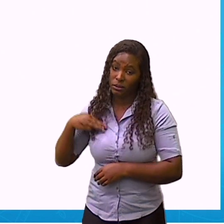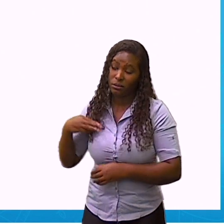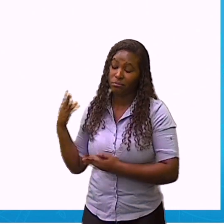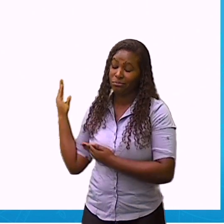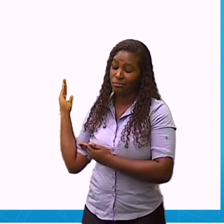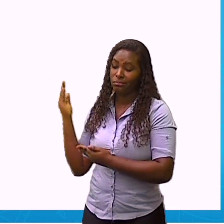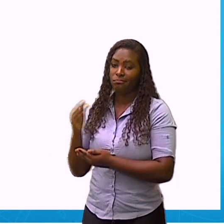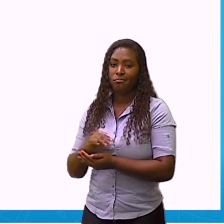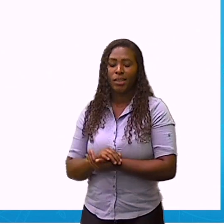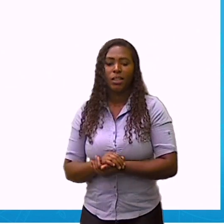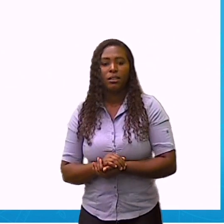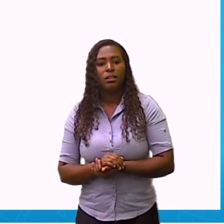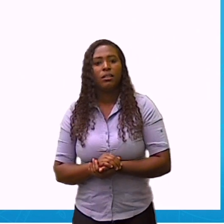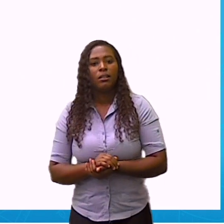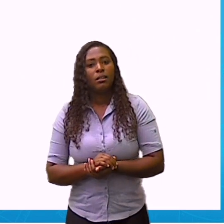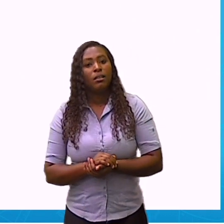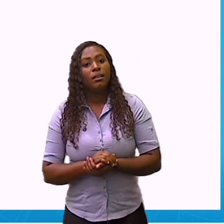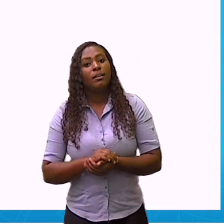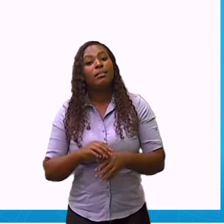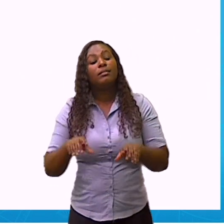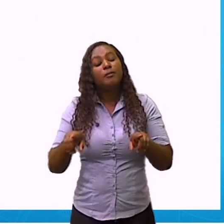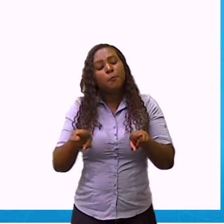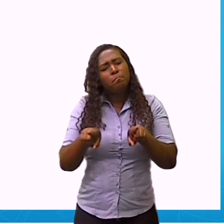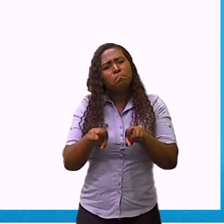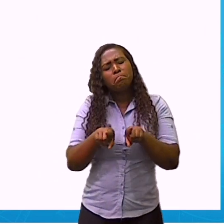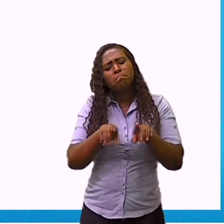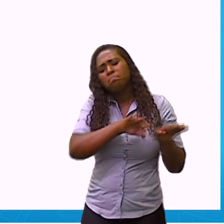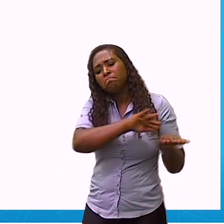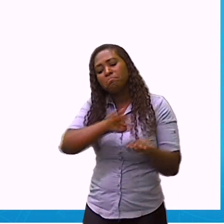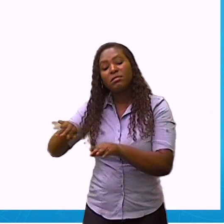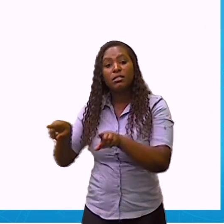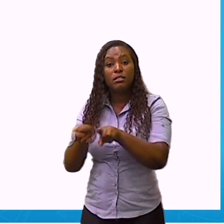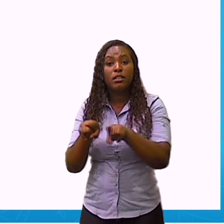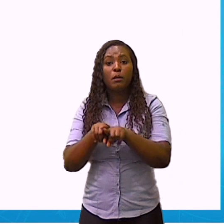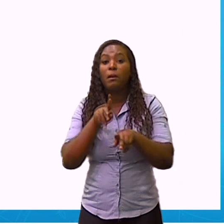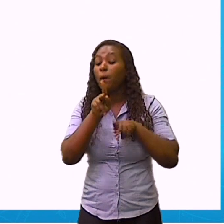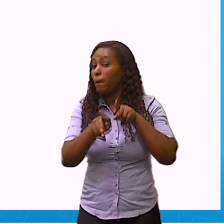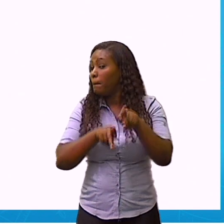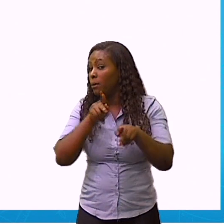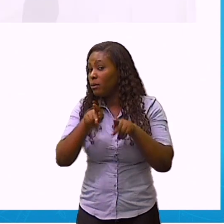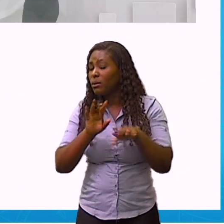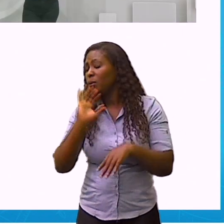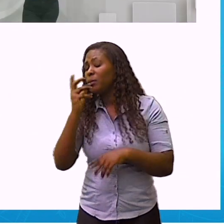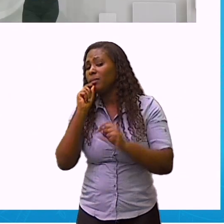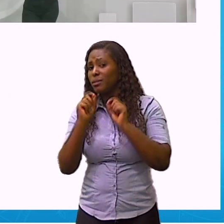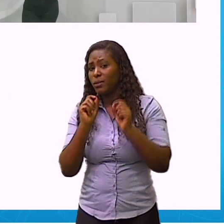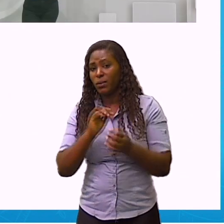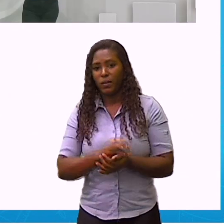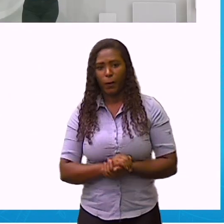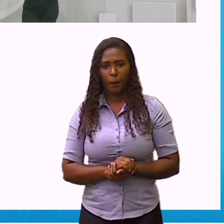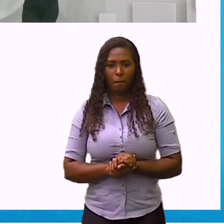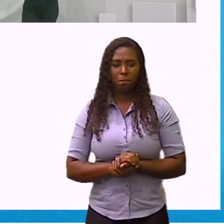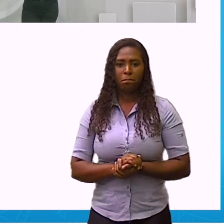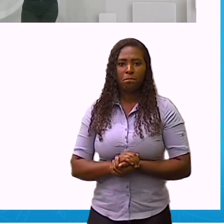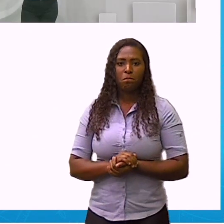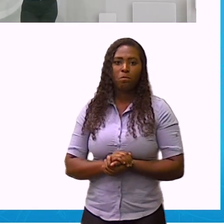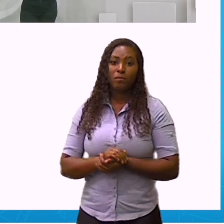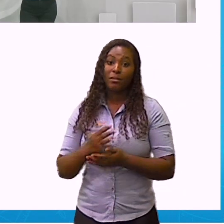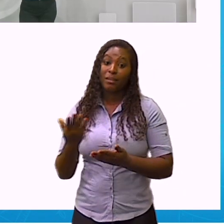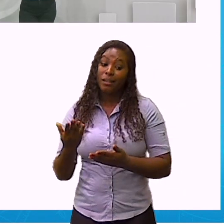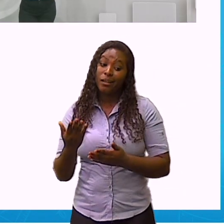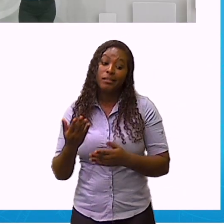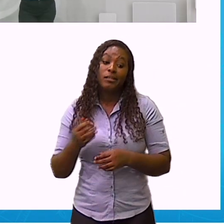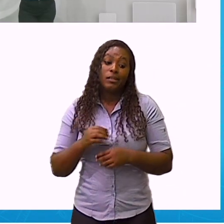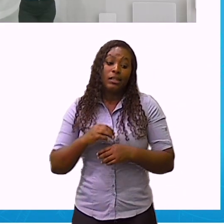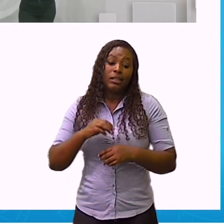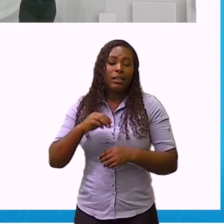Agora nós vamos falar um pouco da população. O que aconteceu? Então, entre os principais afetados no leste